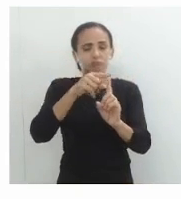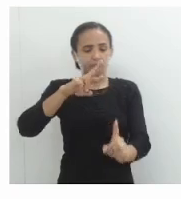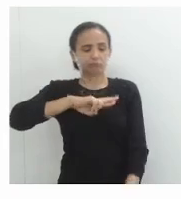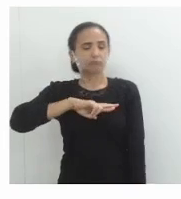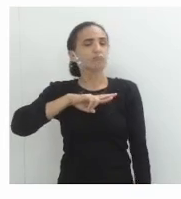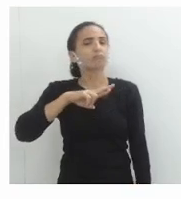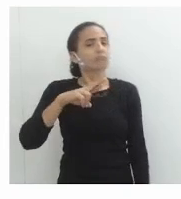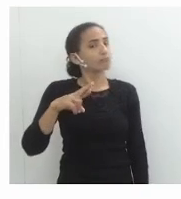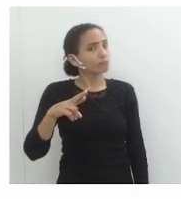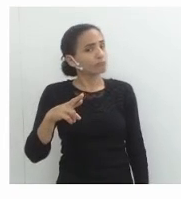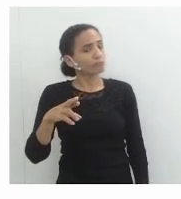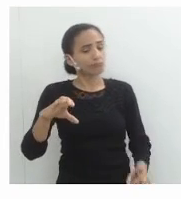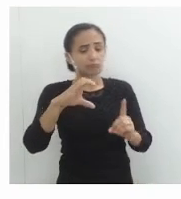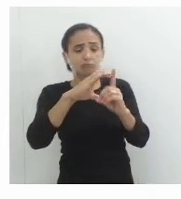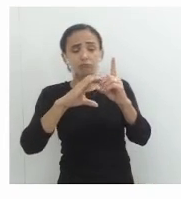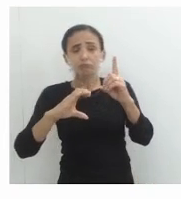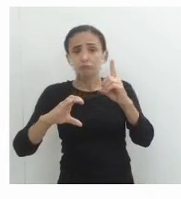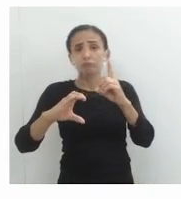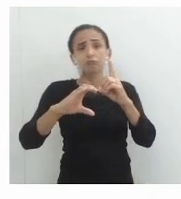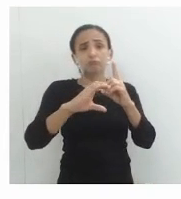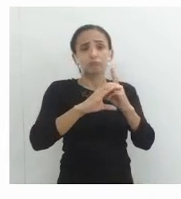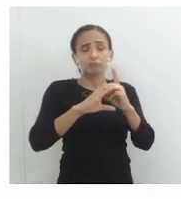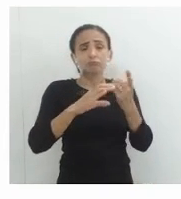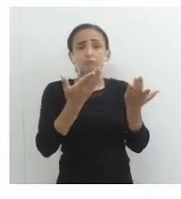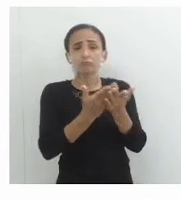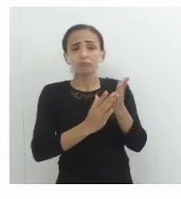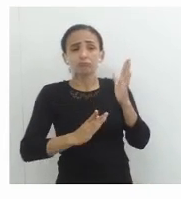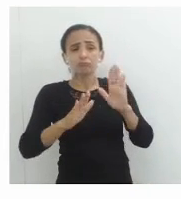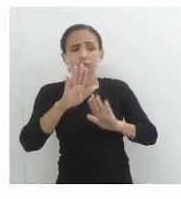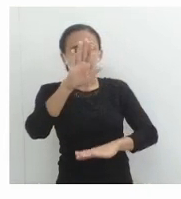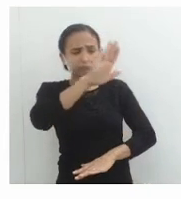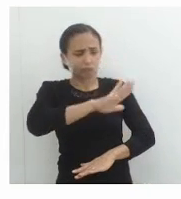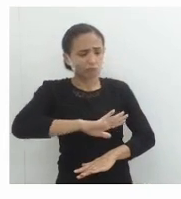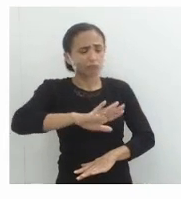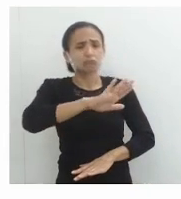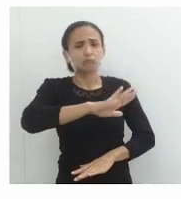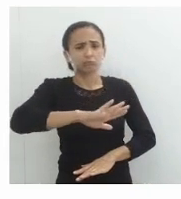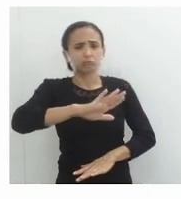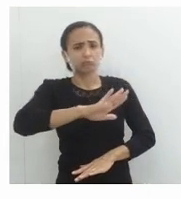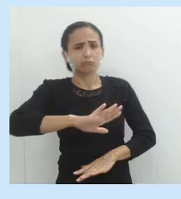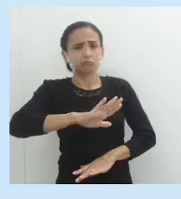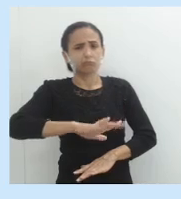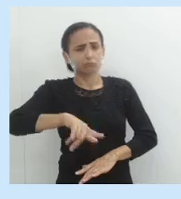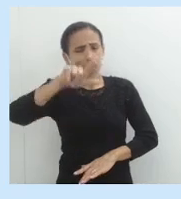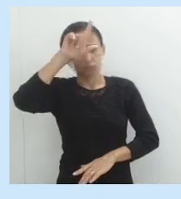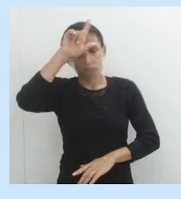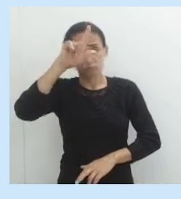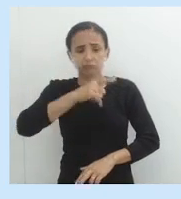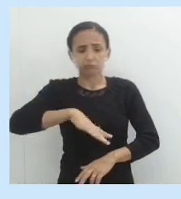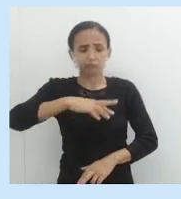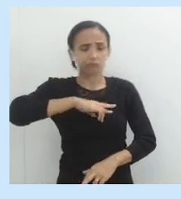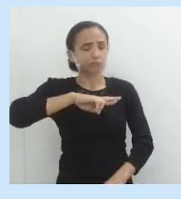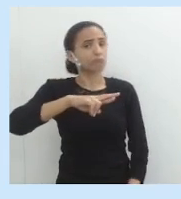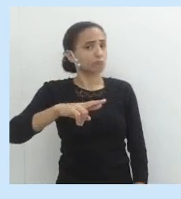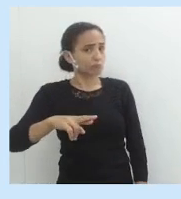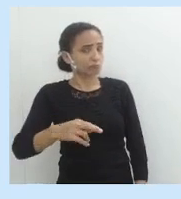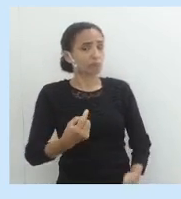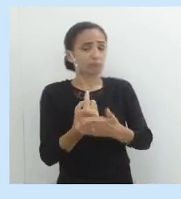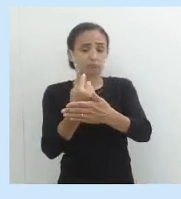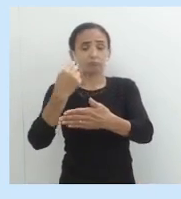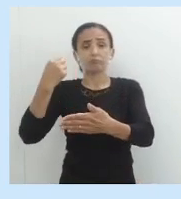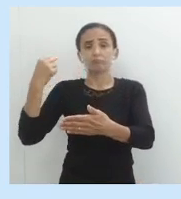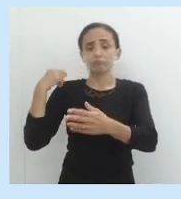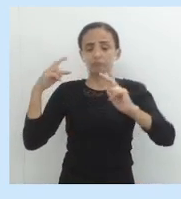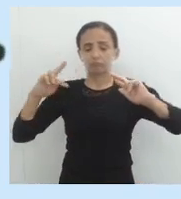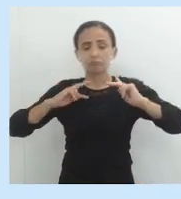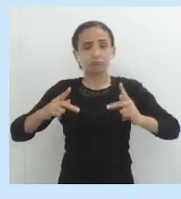assim, ou culto, né, aos deuses, porque na era primitiva os homens eram politeístas, né, eles acreditavam